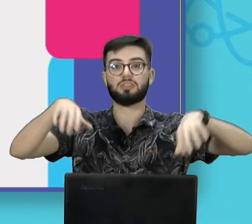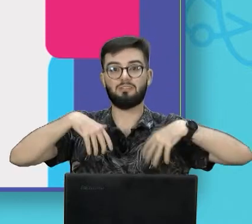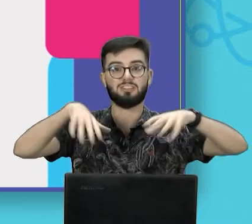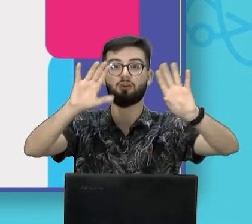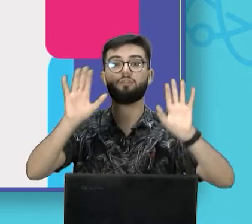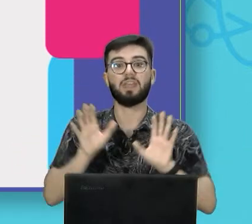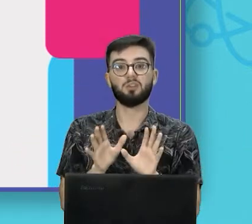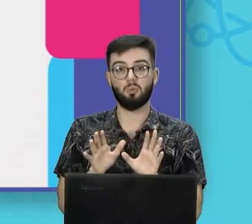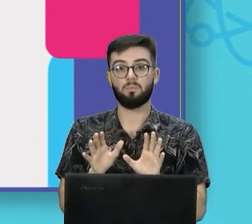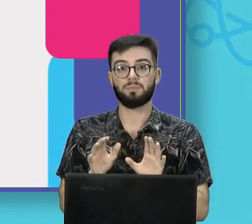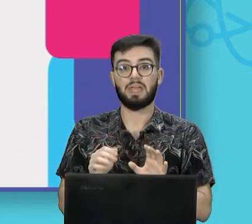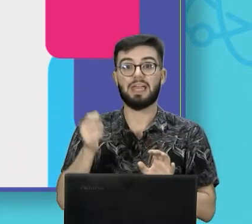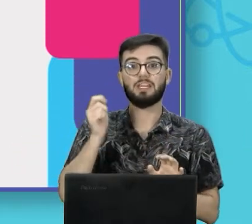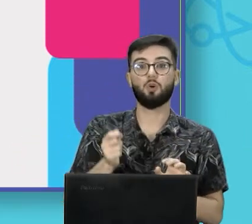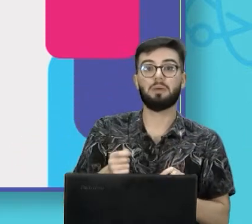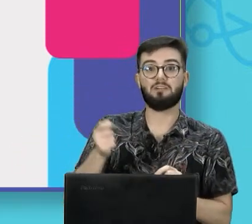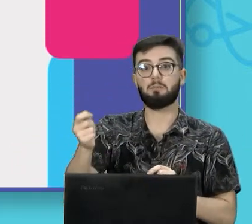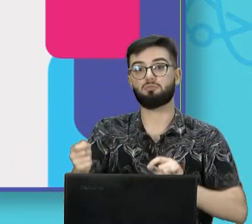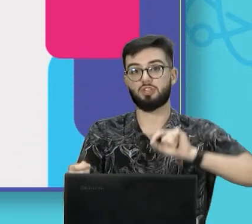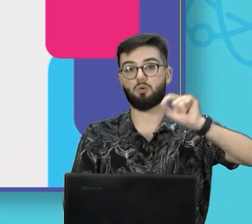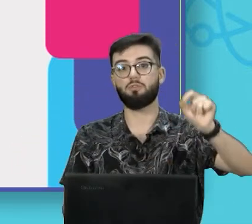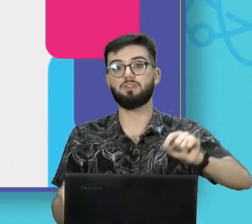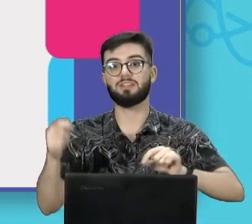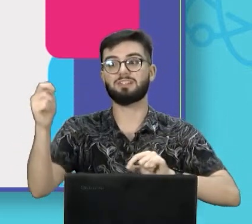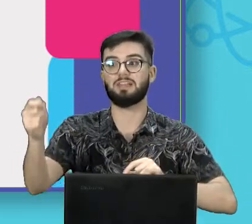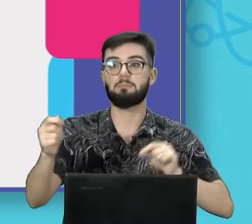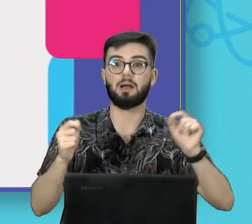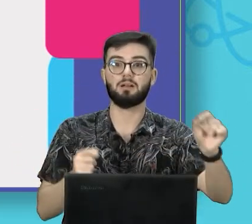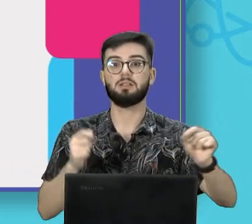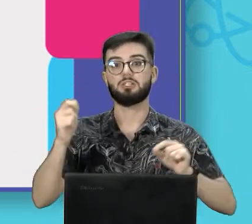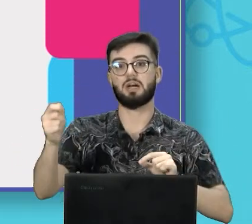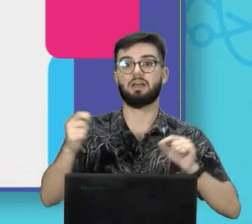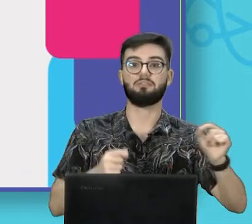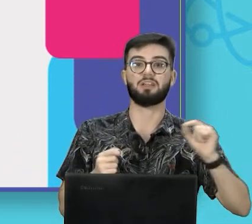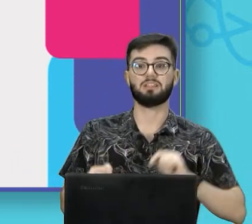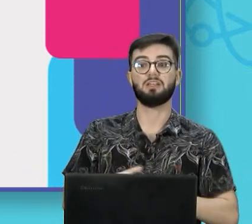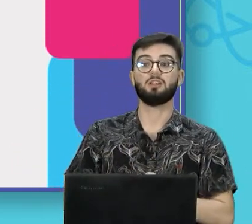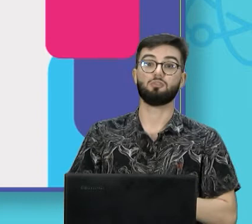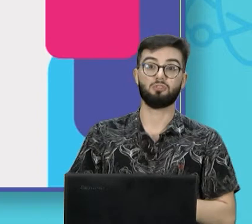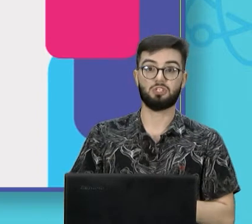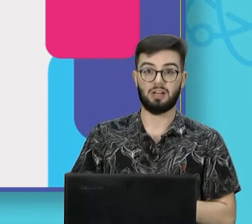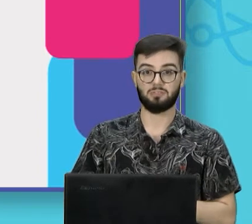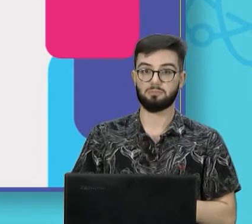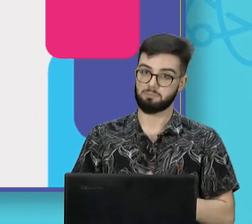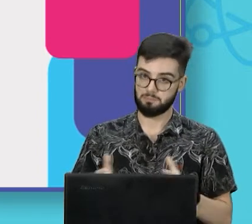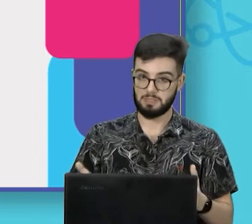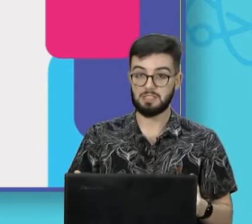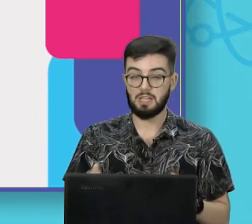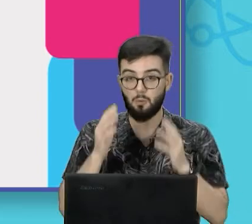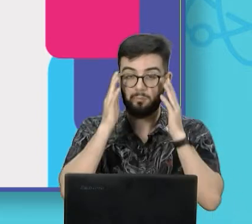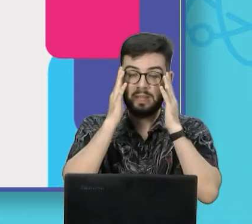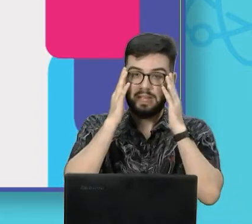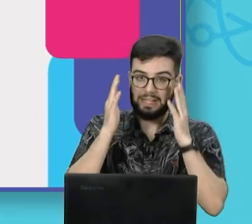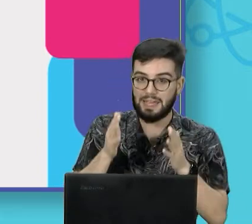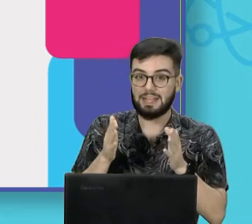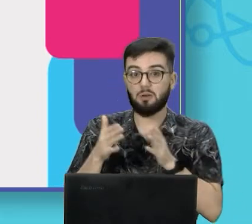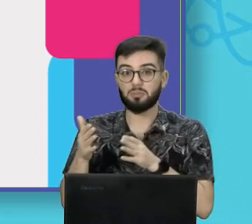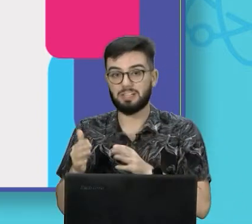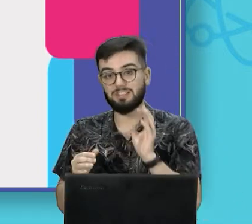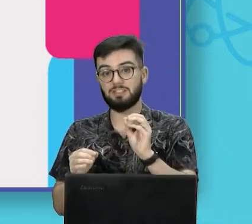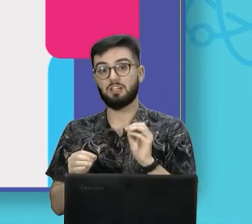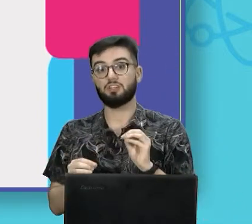não voltava sem Governador ele não leva a pessoa já confiança dele para estarem à frente dos Estados Então